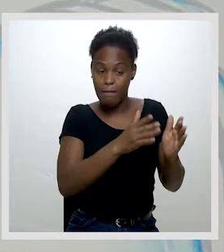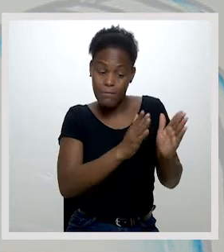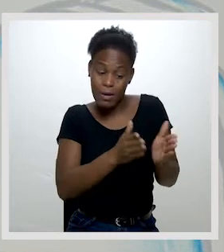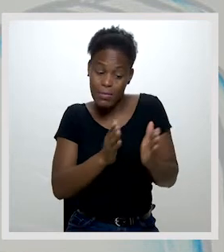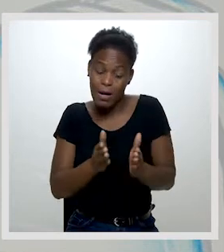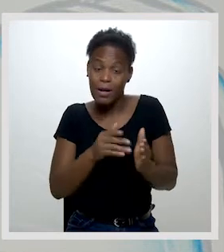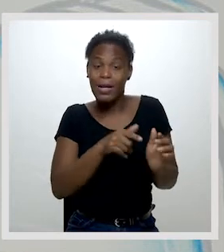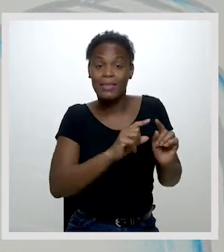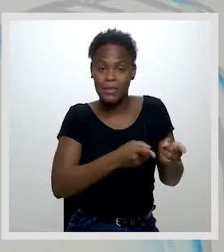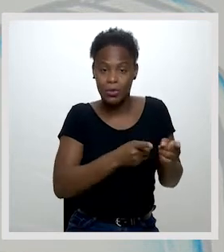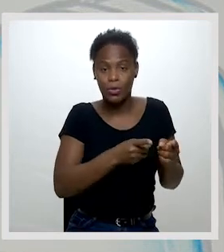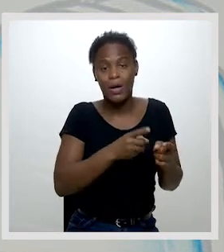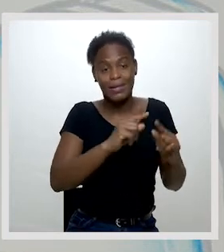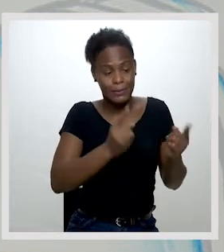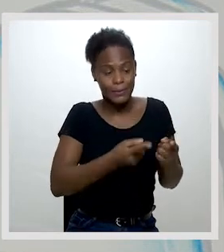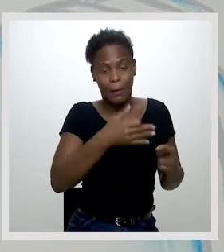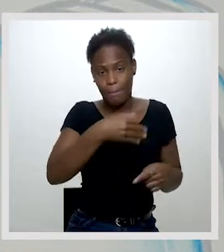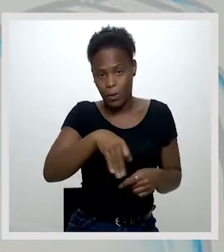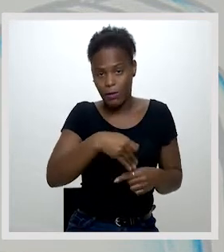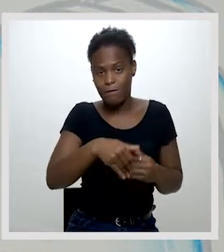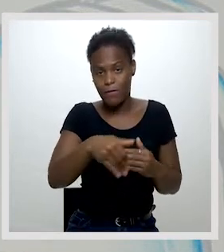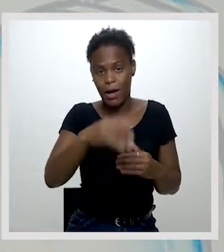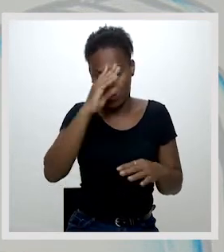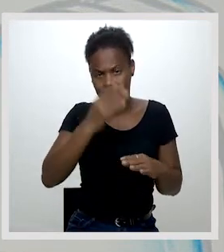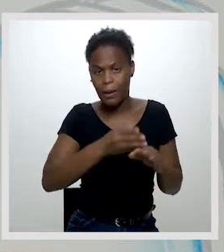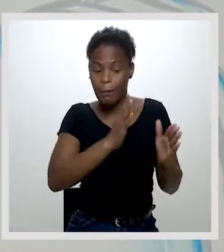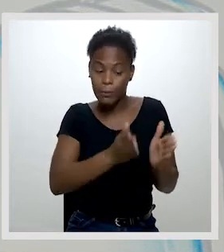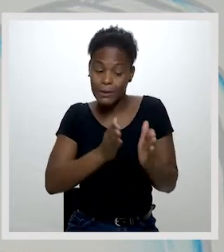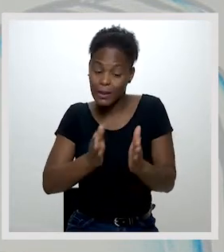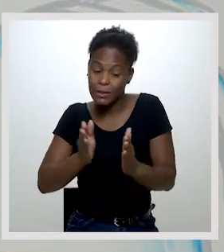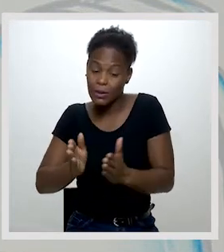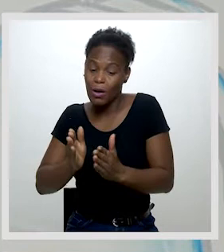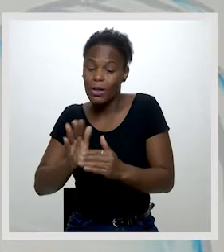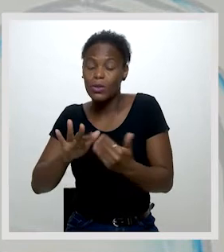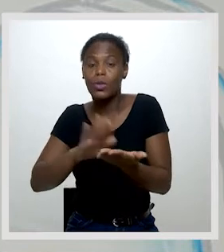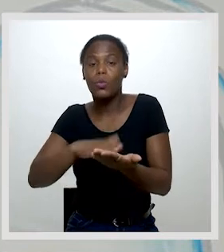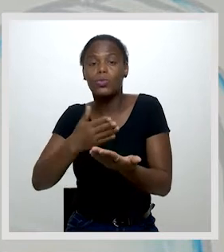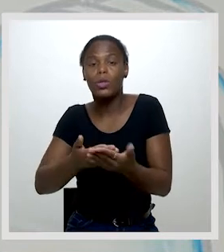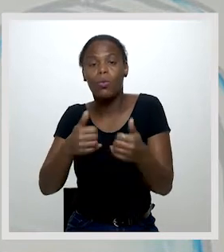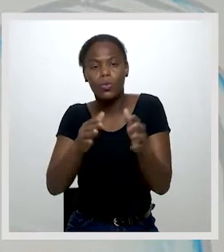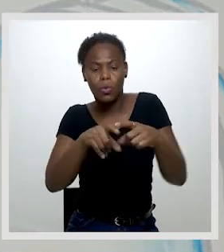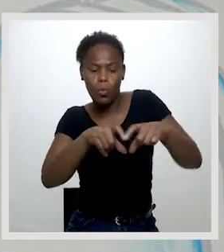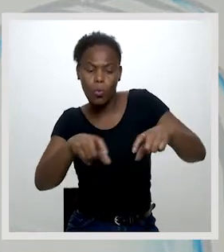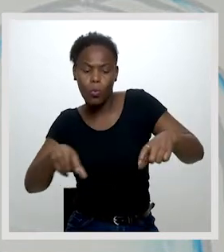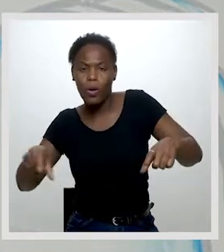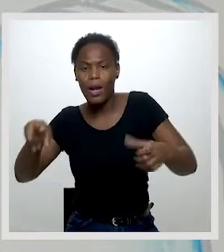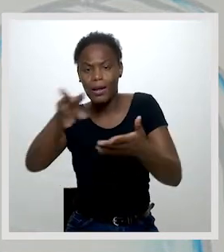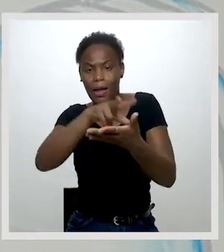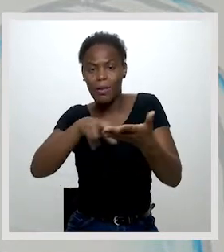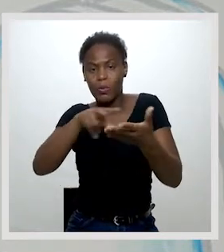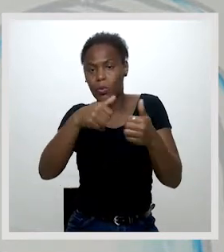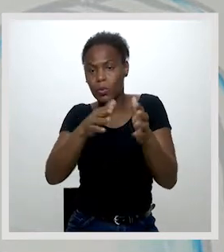das proteínas, irá agora ocorrer o processo de tradução de toda a cadeia, da leitura de toda a cadeia do